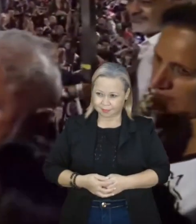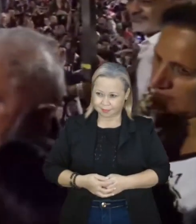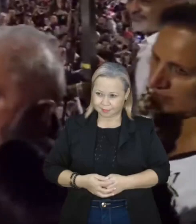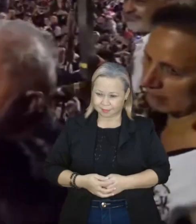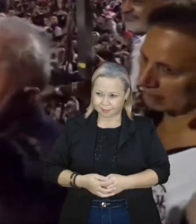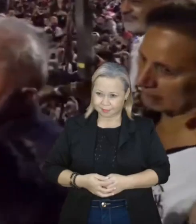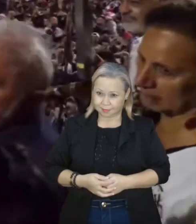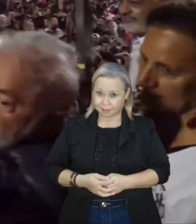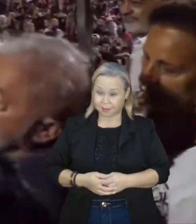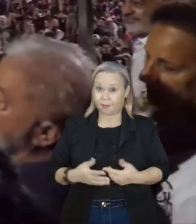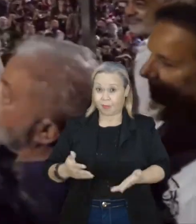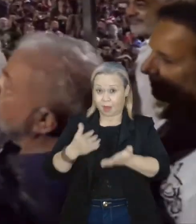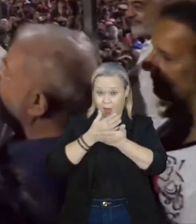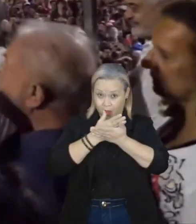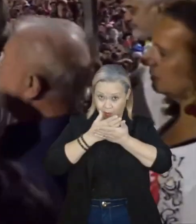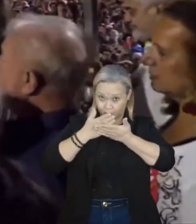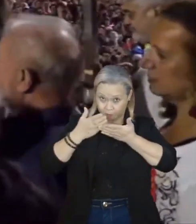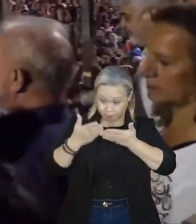E